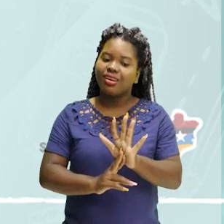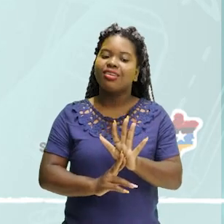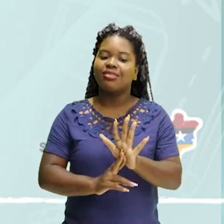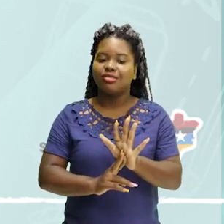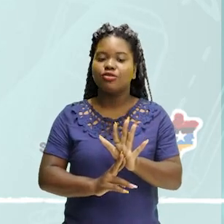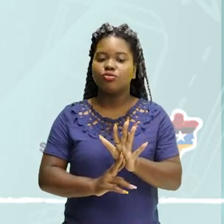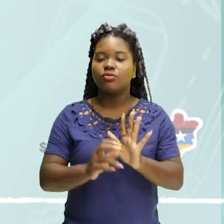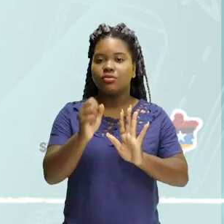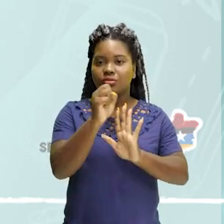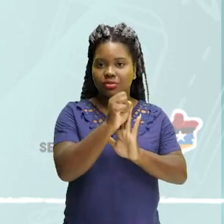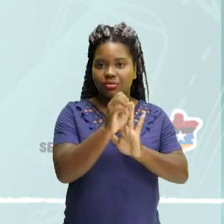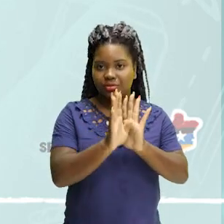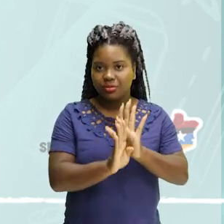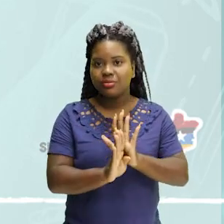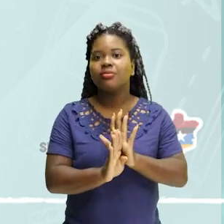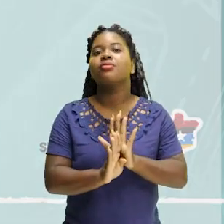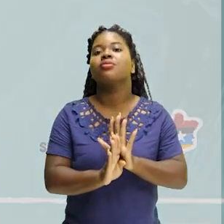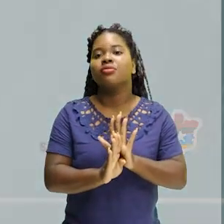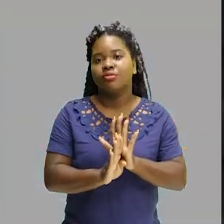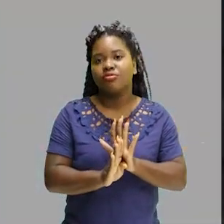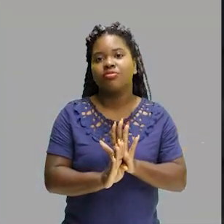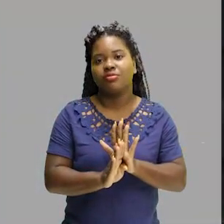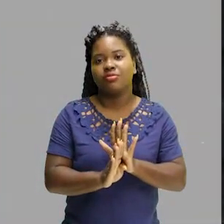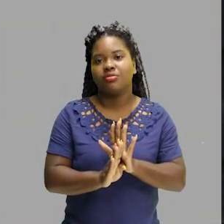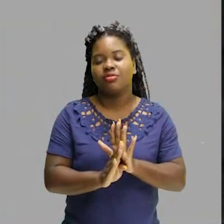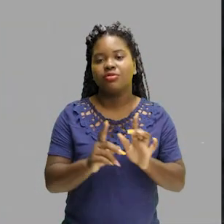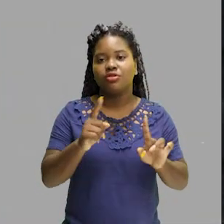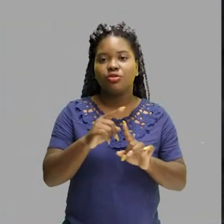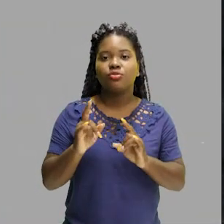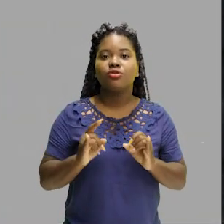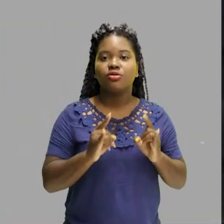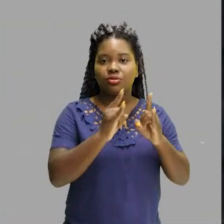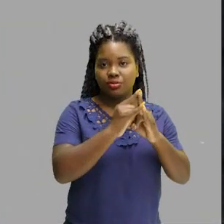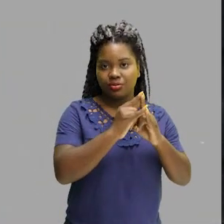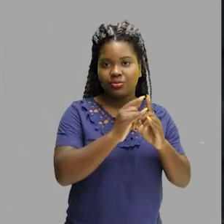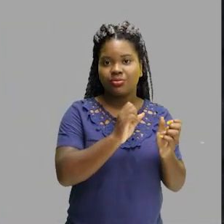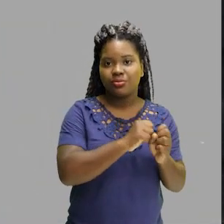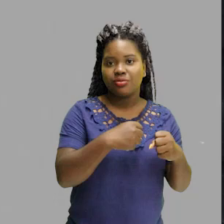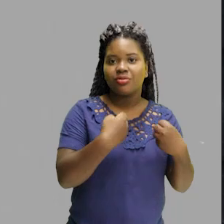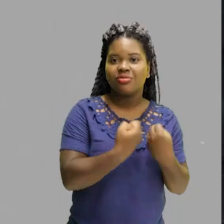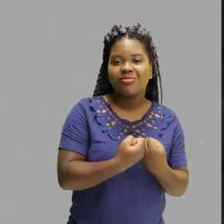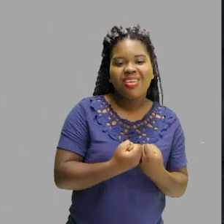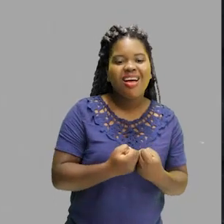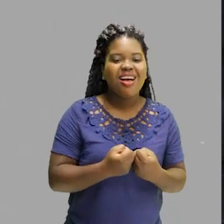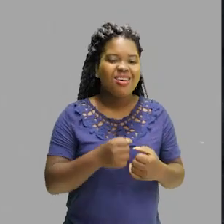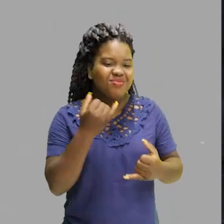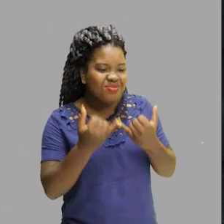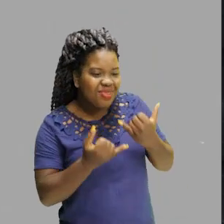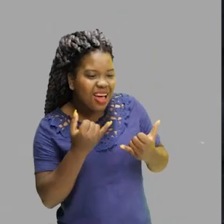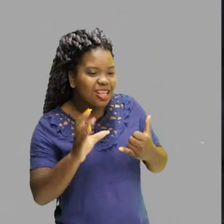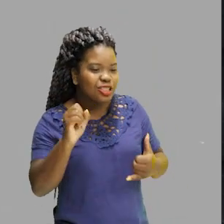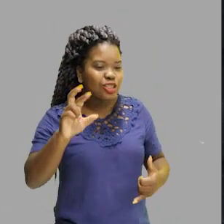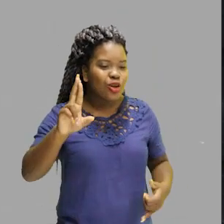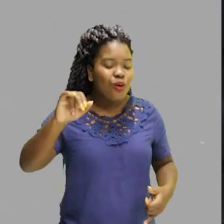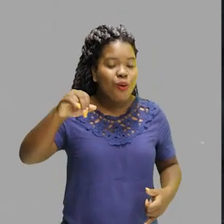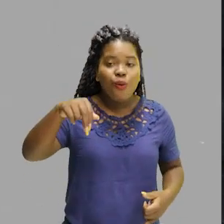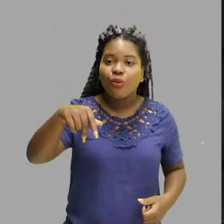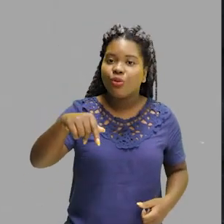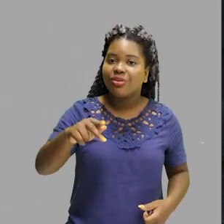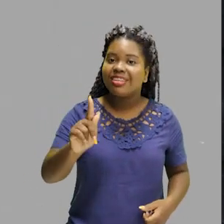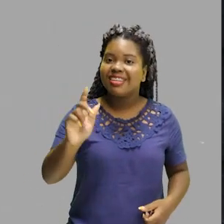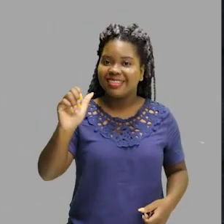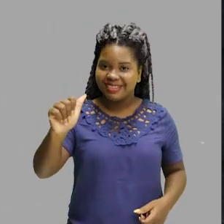São simbólicos de tipos de instituições sociais. Parece um bobo da corte, parece um coringa, aquele que usa